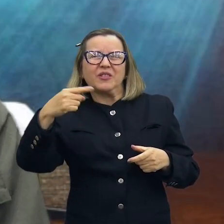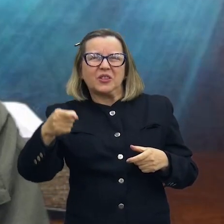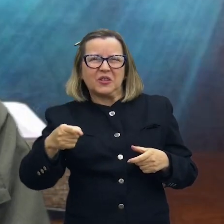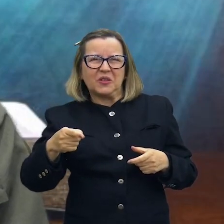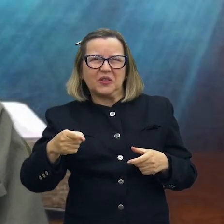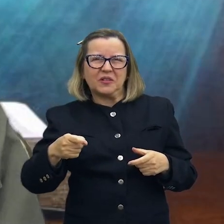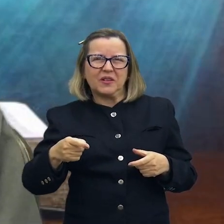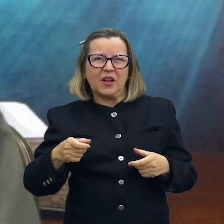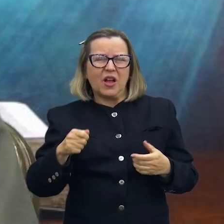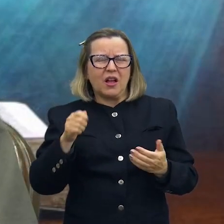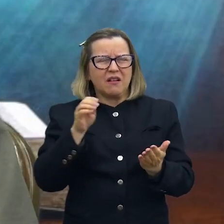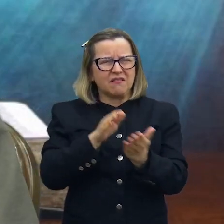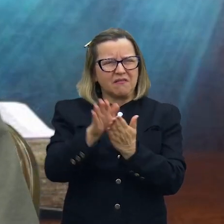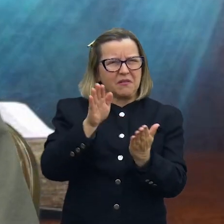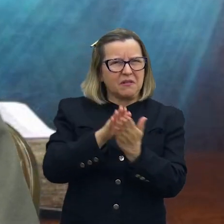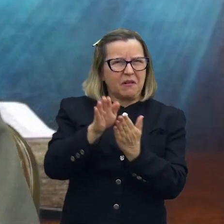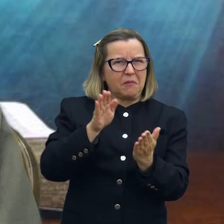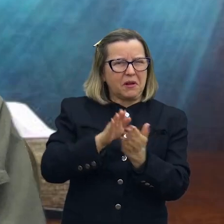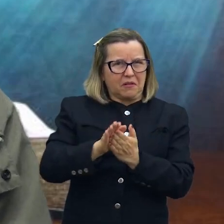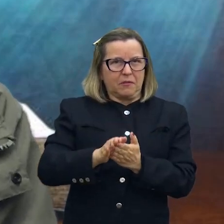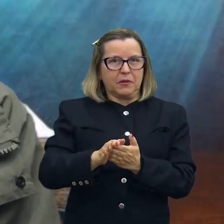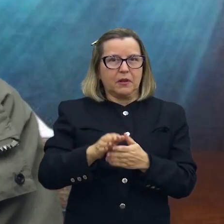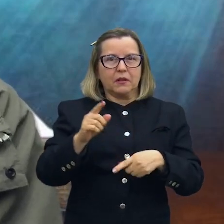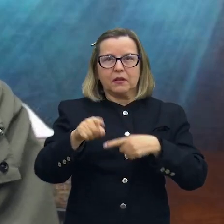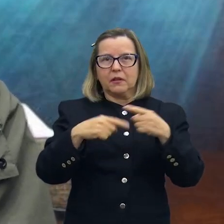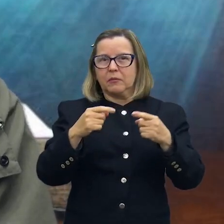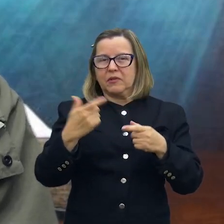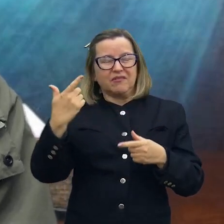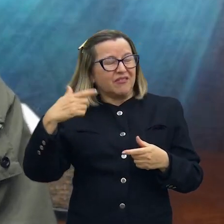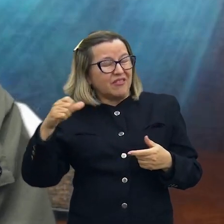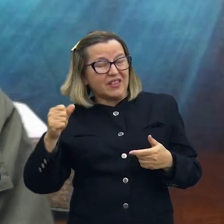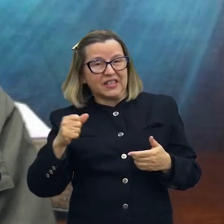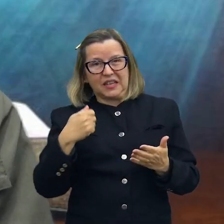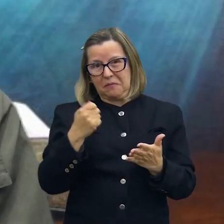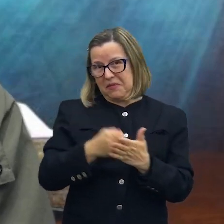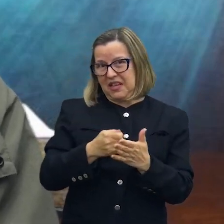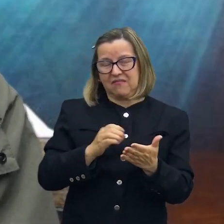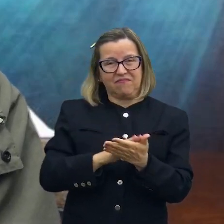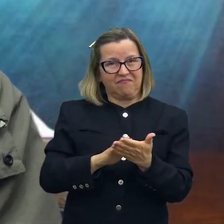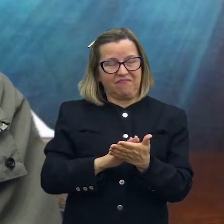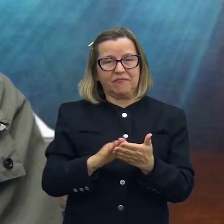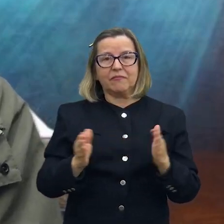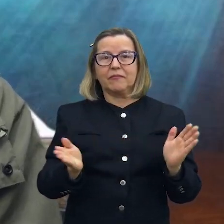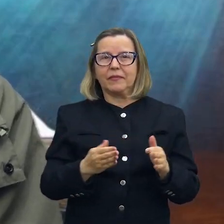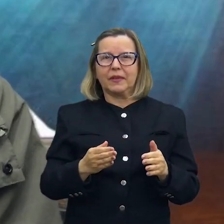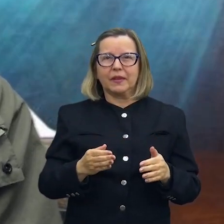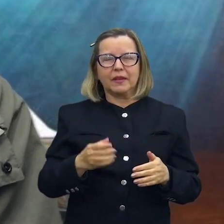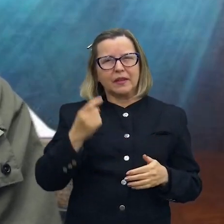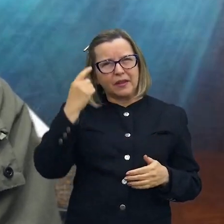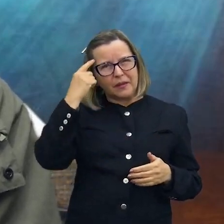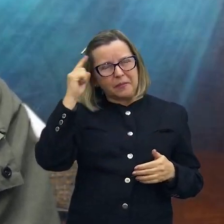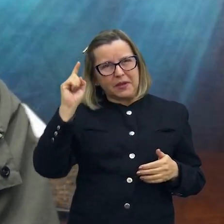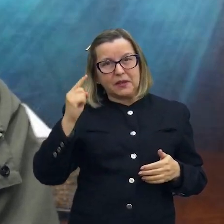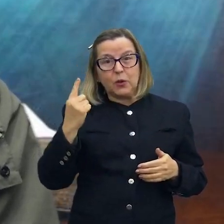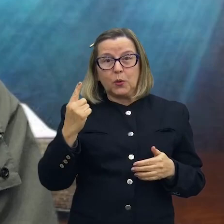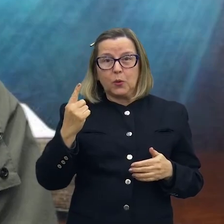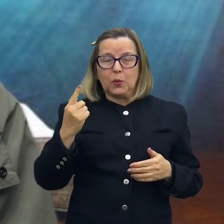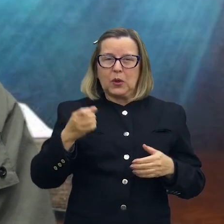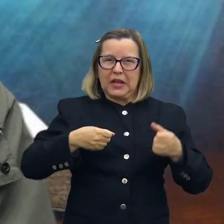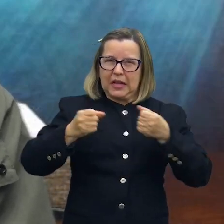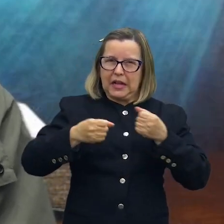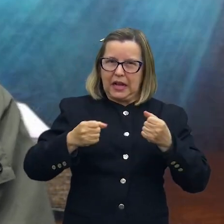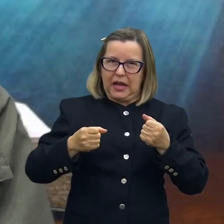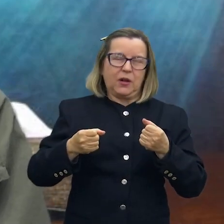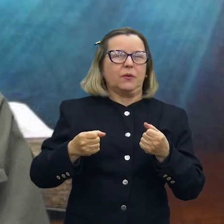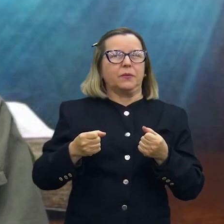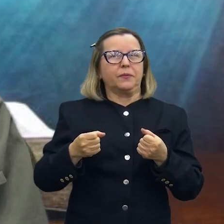da forma que não tem condição de pagar. Você imagina uma pessoa que recebe R$2.000, ela assume uma prestação de um carro